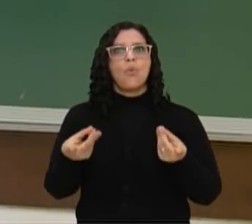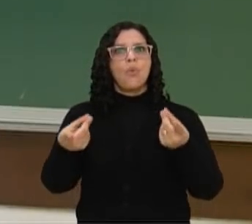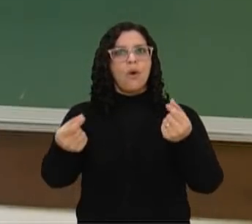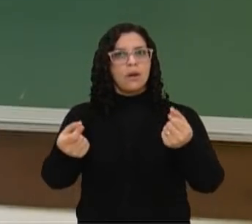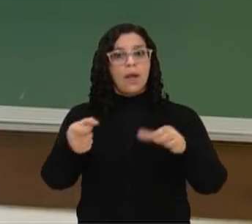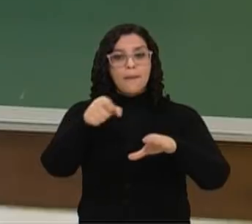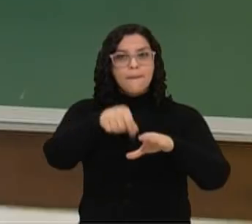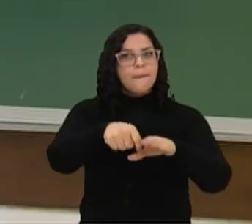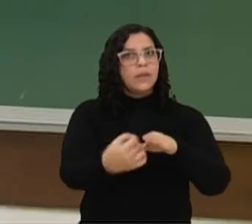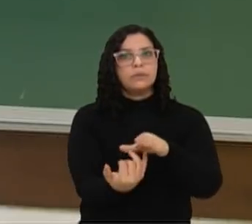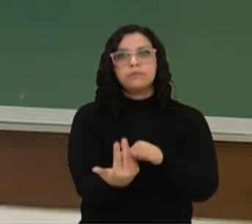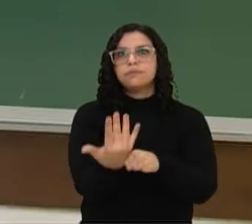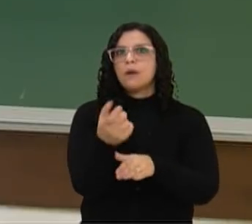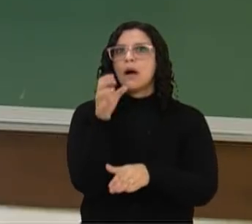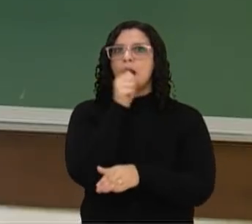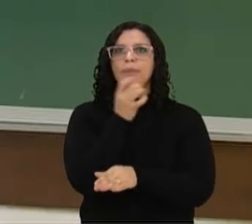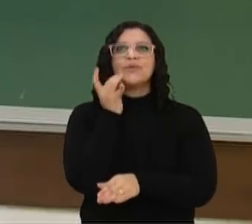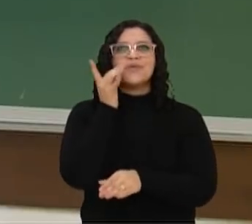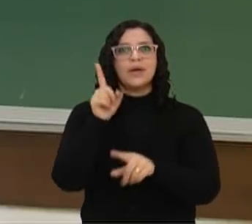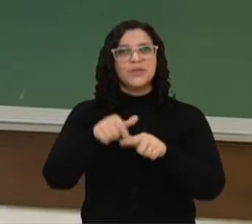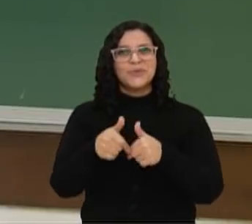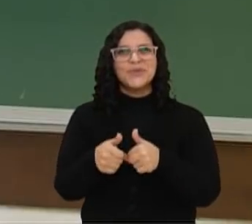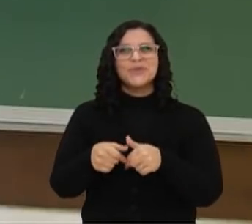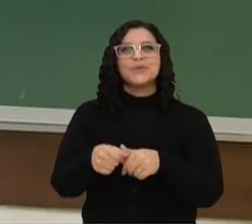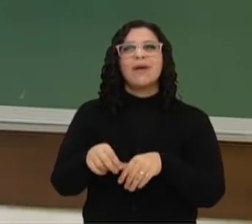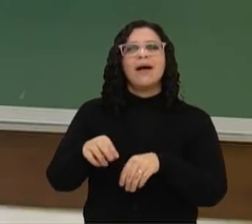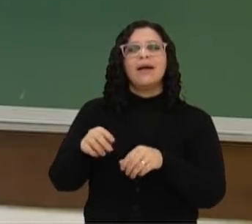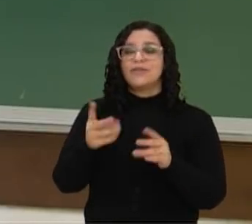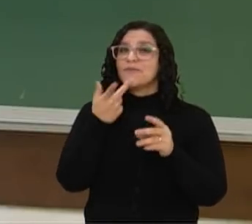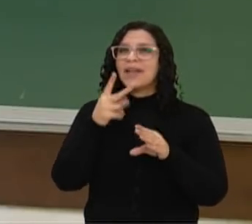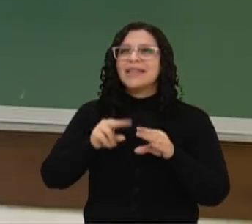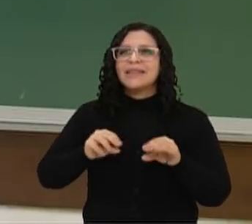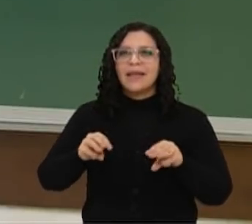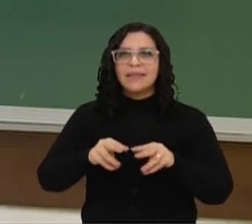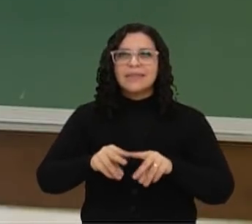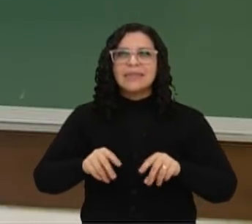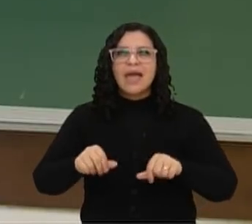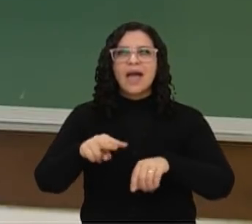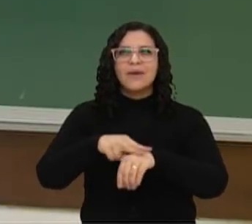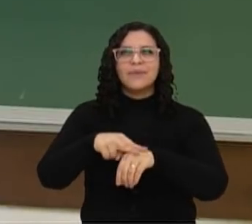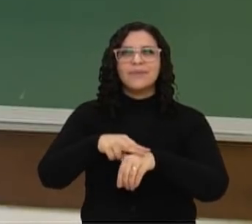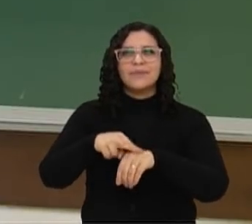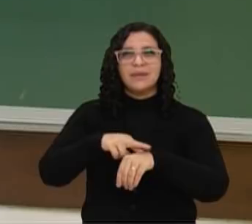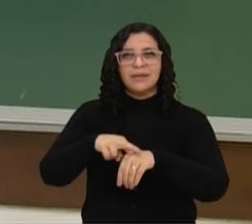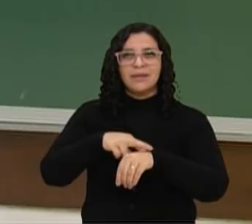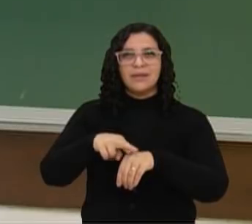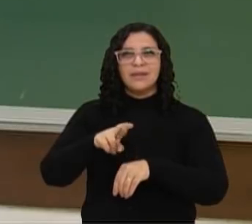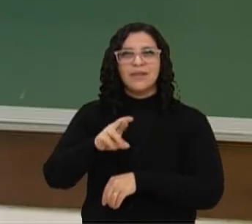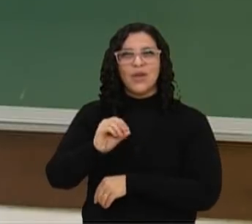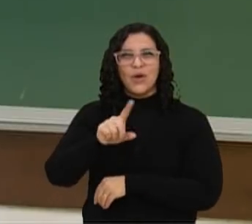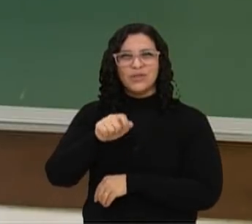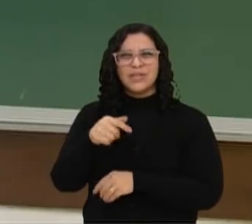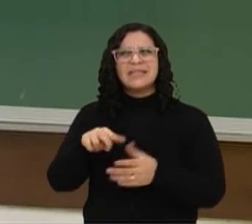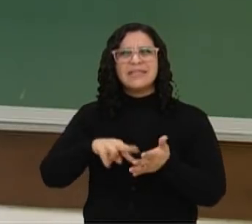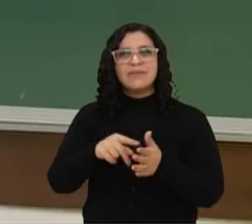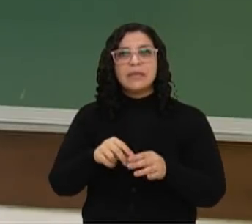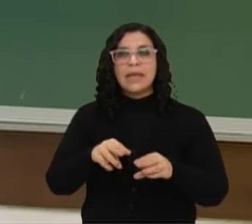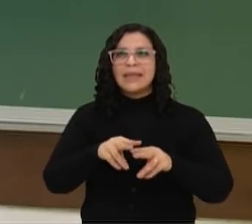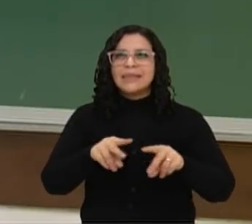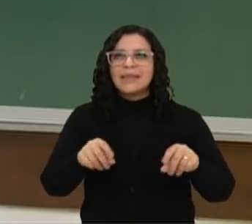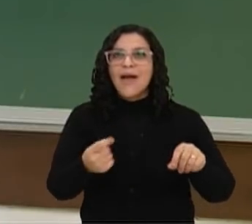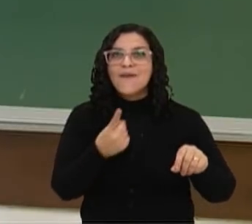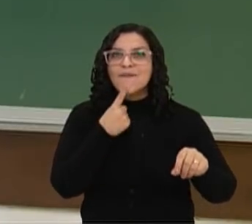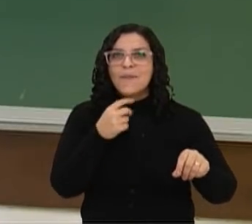lá naquela região que a gente diz da terra roxa, né? Que é onde você tem solos que apresentam